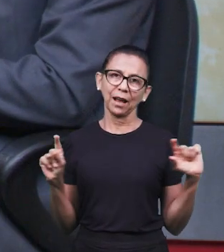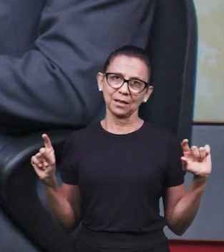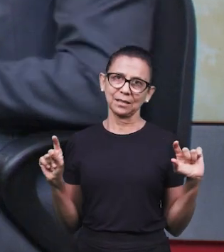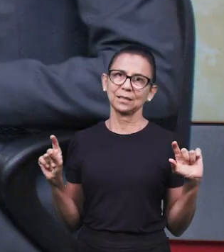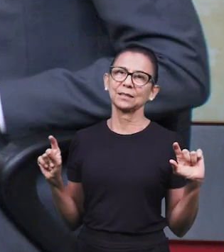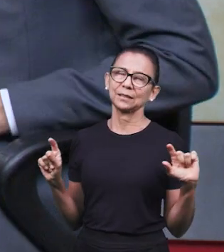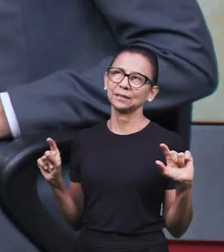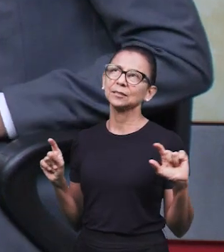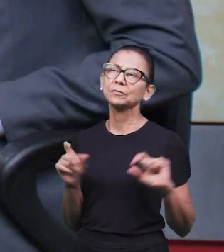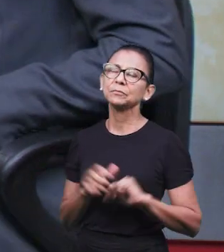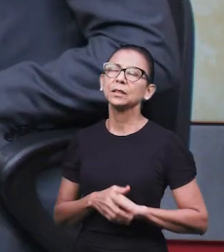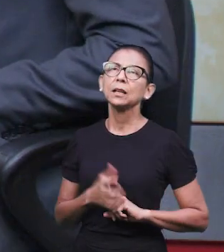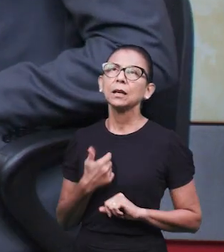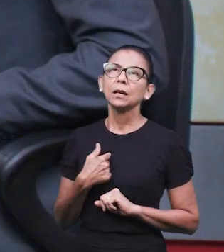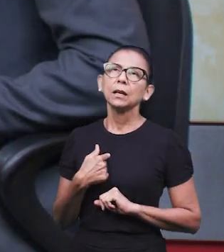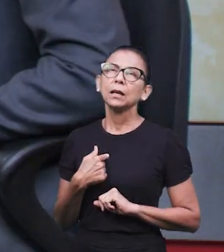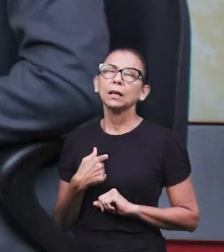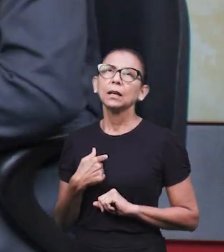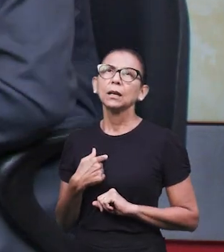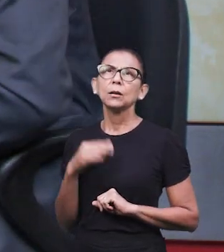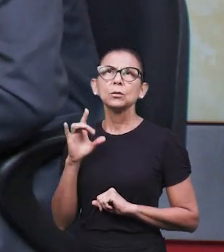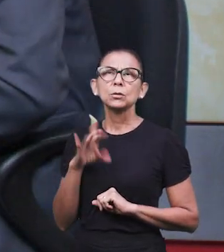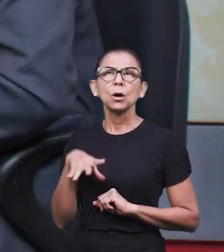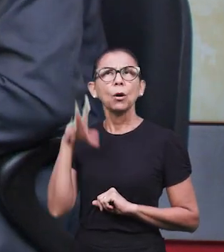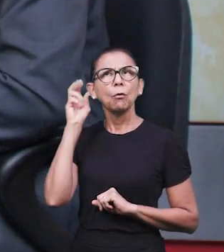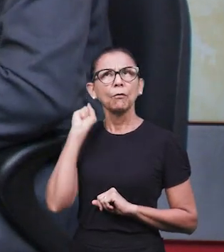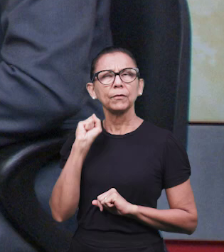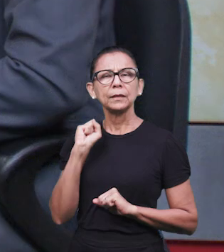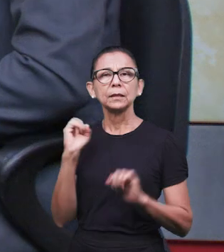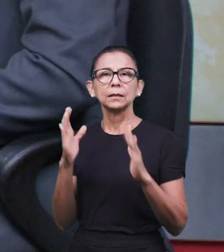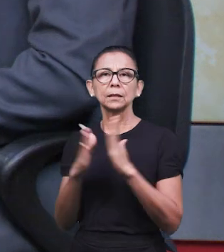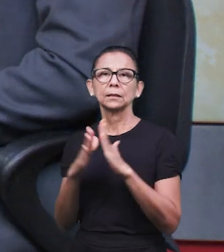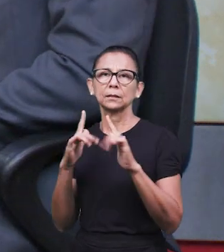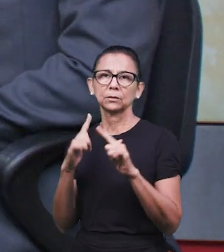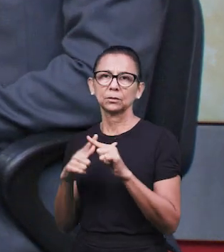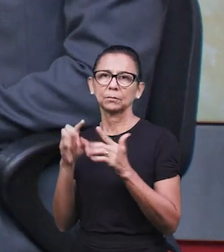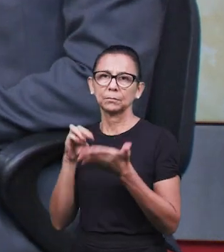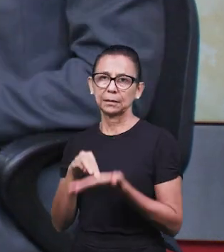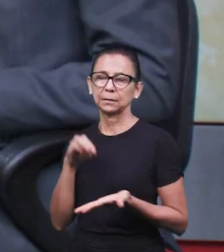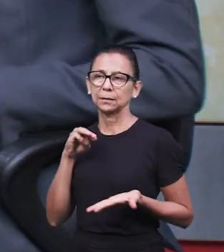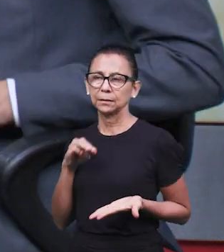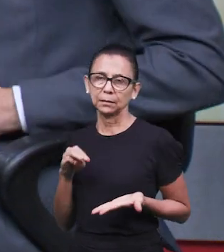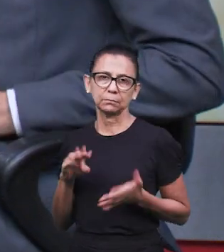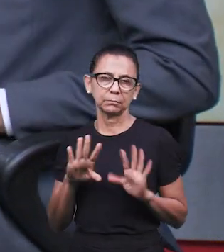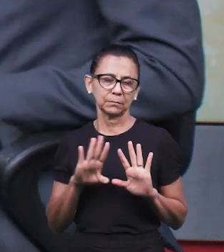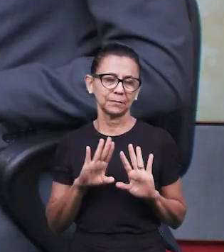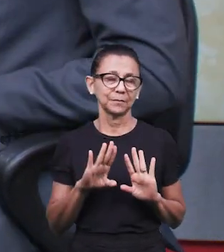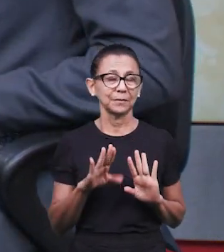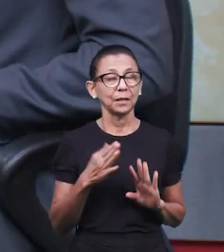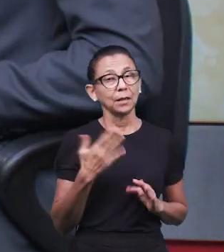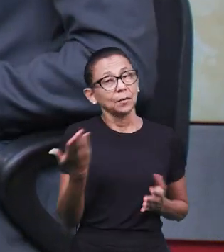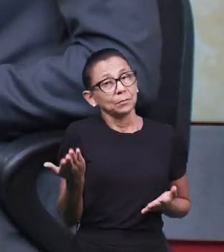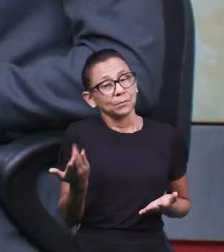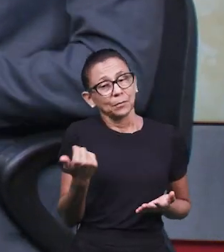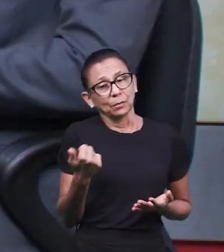eu só ouvi na Igreja Cristã Maranata. Uhum. É, tudo bem, a minha vida